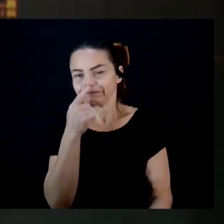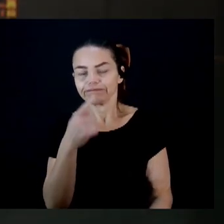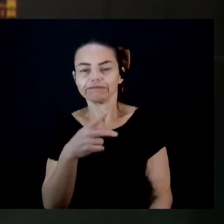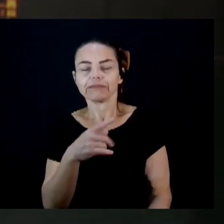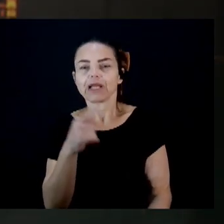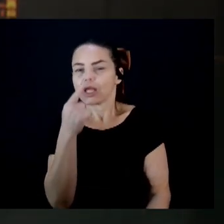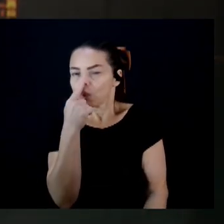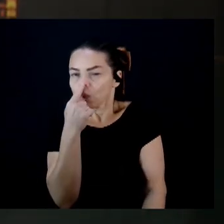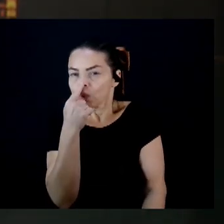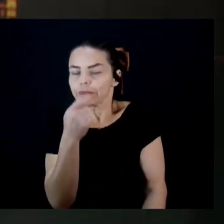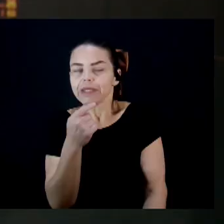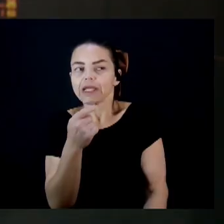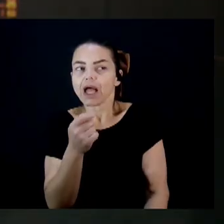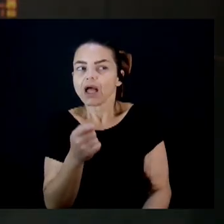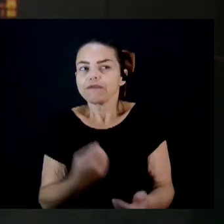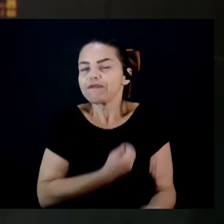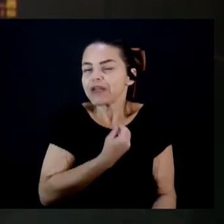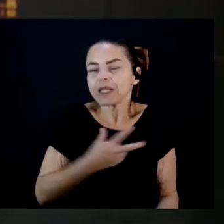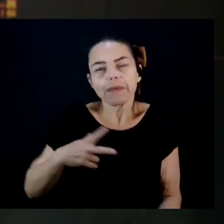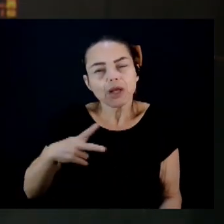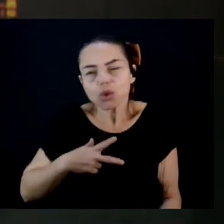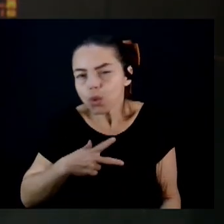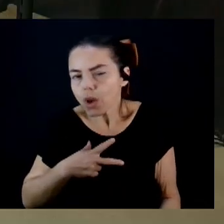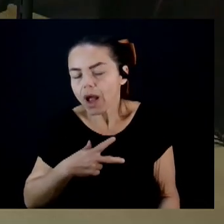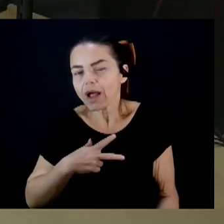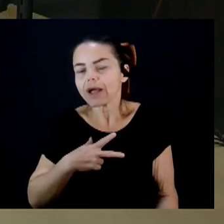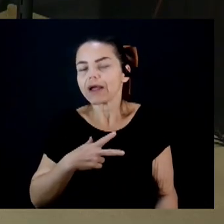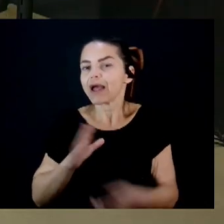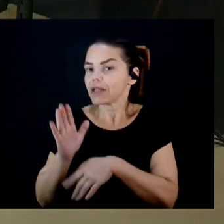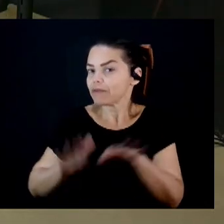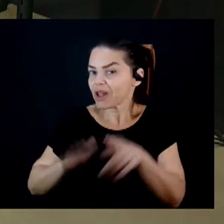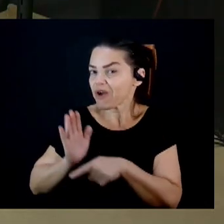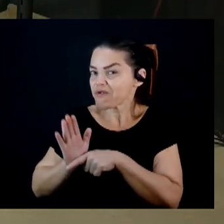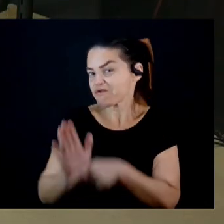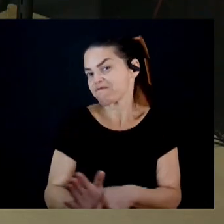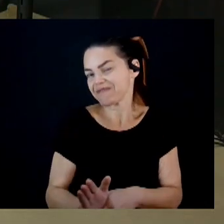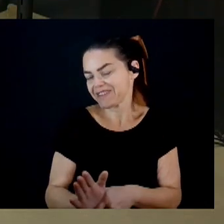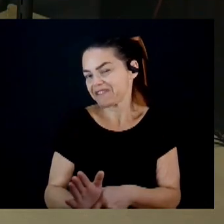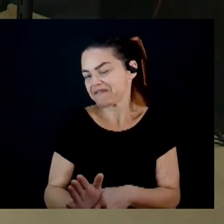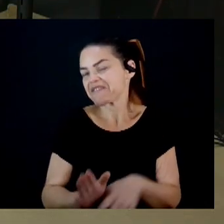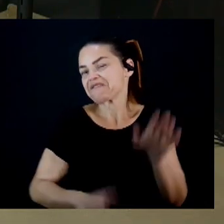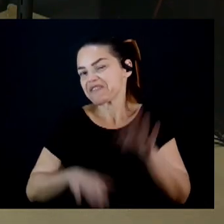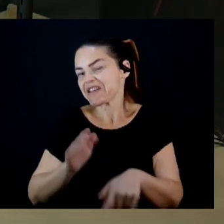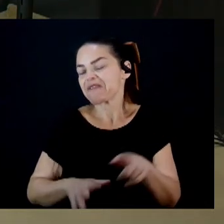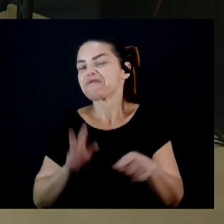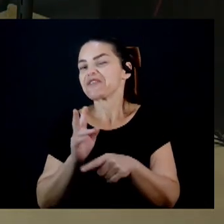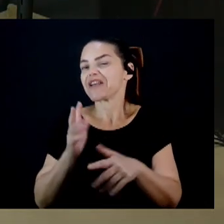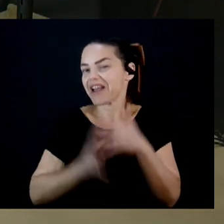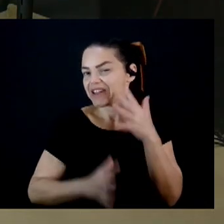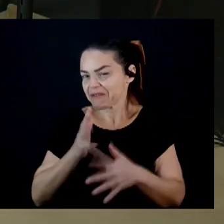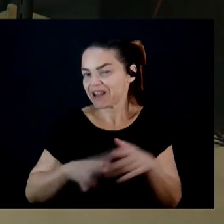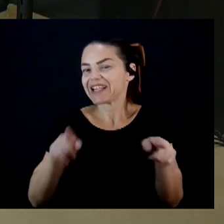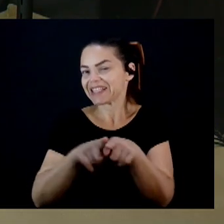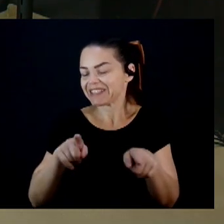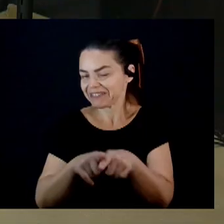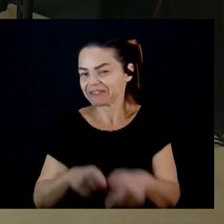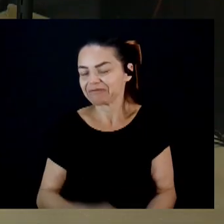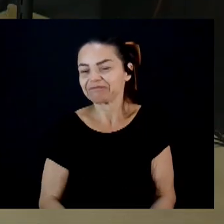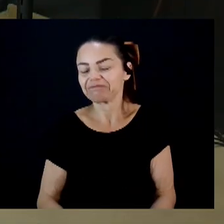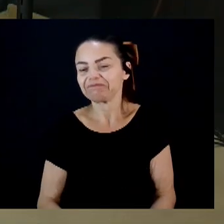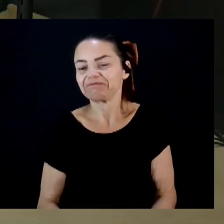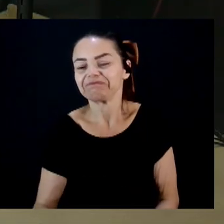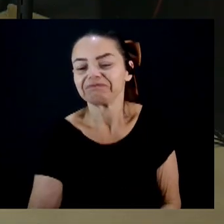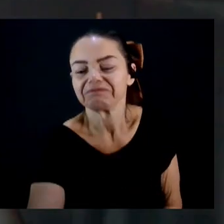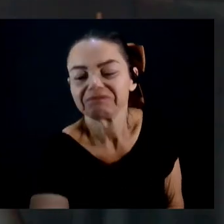dosada, porque parece que às vezes ela ajuda, mas às vezes ela pode atrapalhar também. É isso? Quando a gente fala